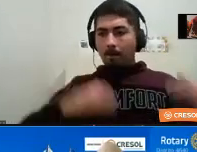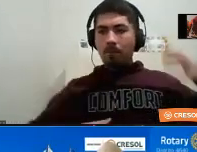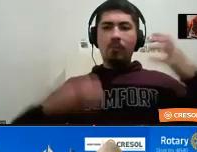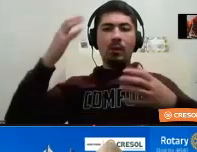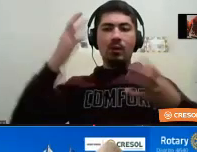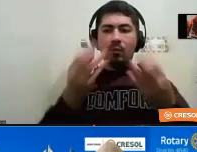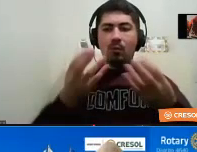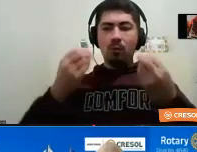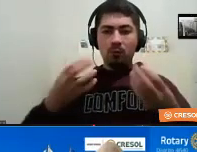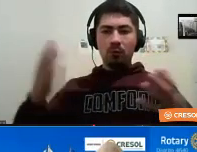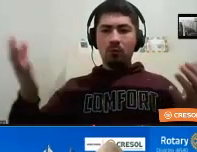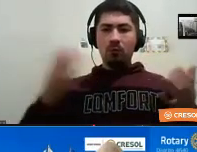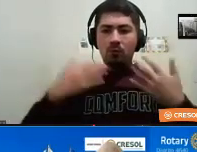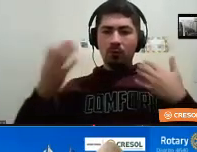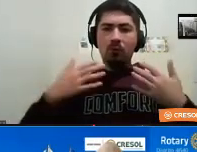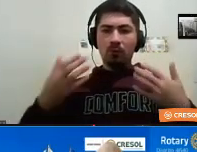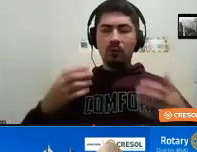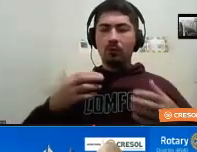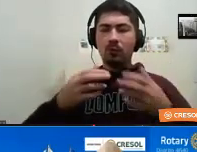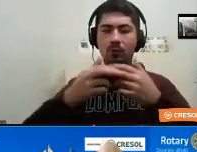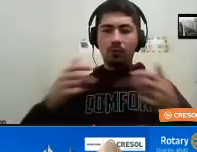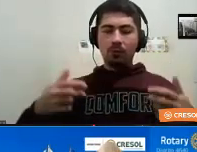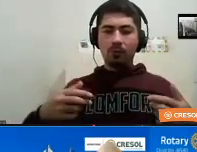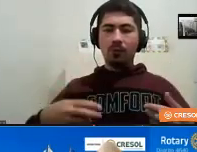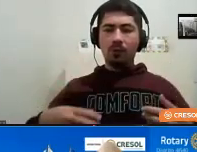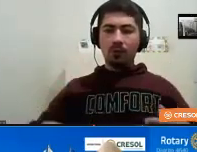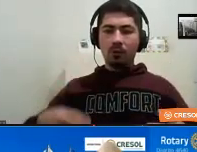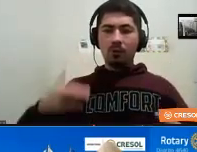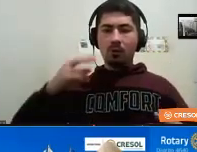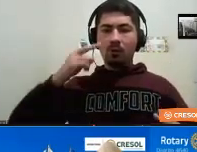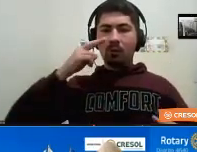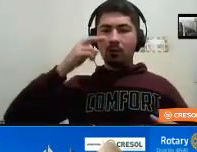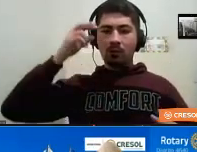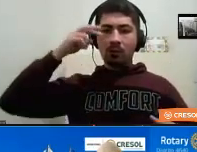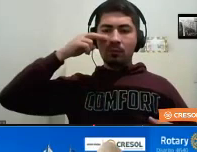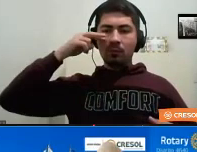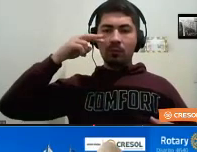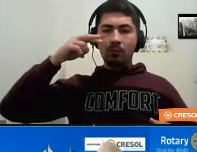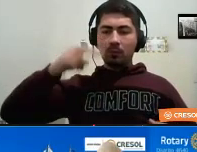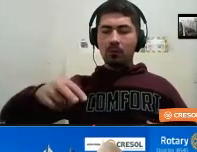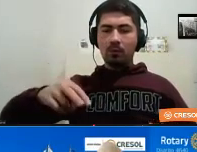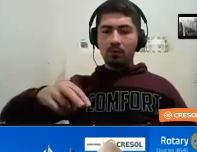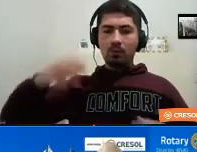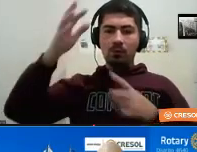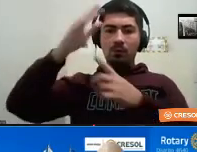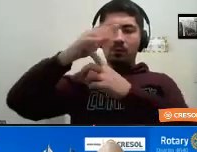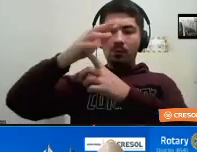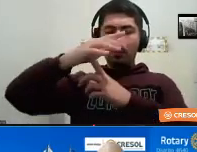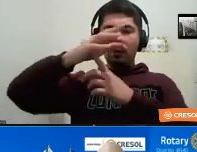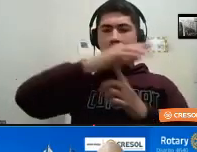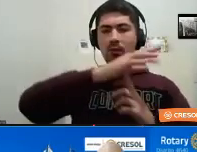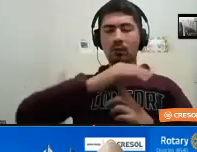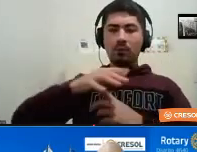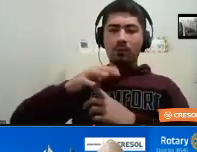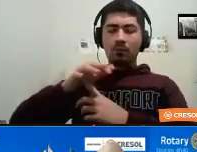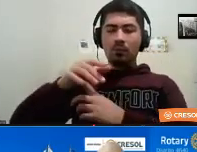desesperado. Foi quando eu vi, olhando lá de cima a praça, os helicópteros, etc., São Paulo